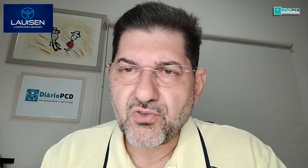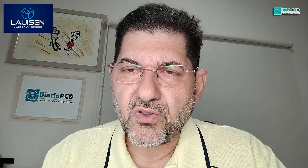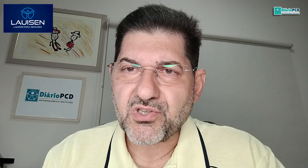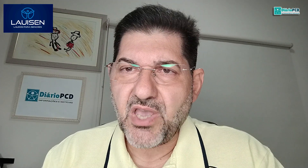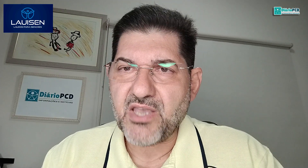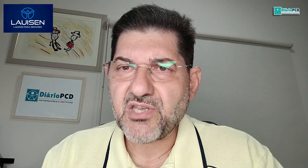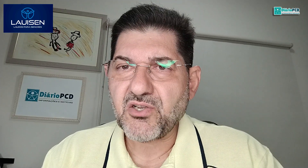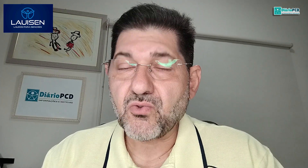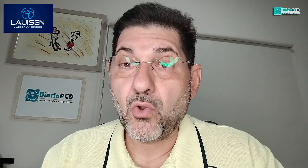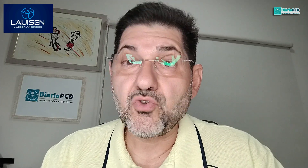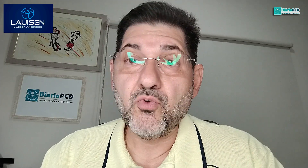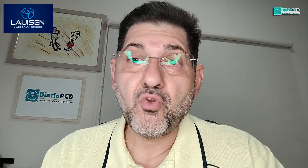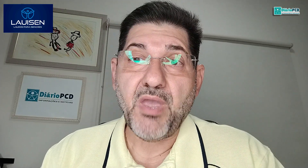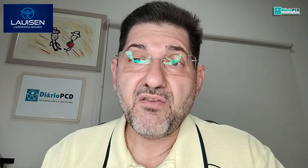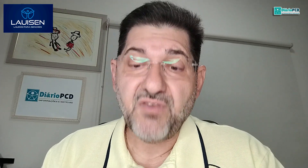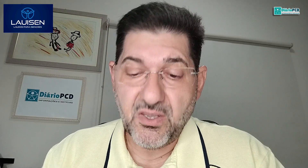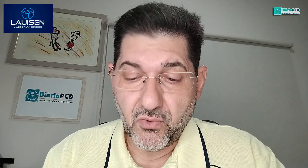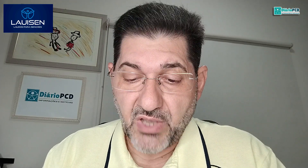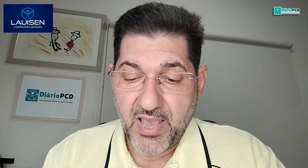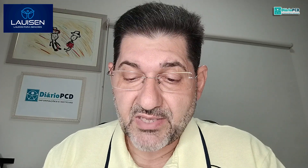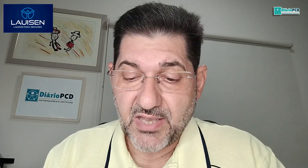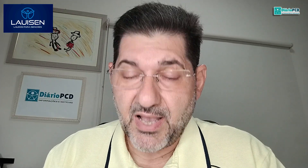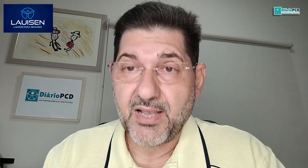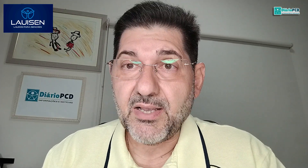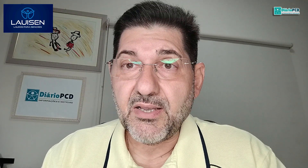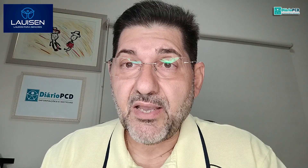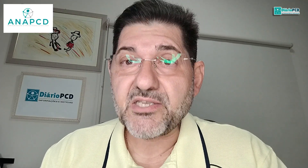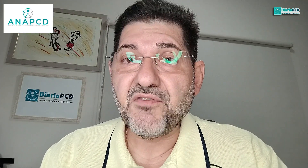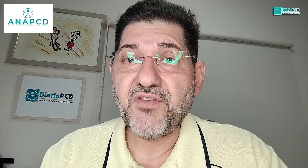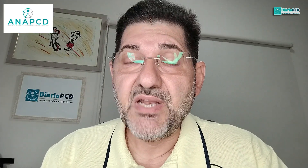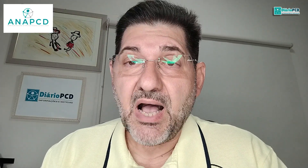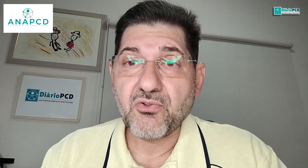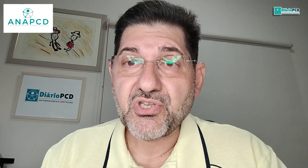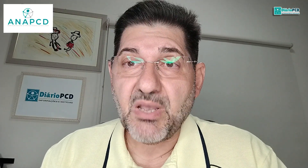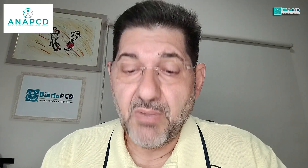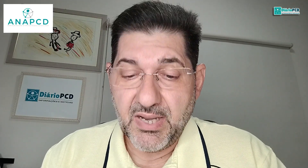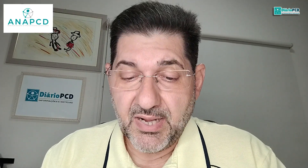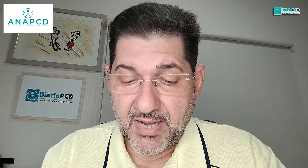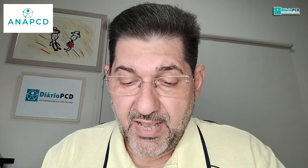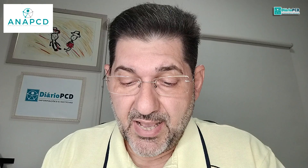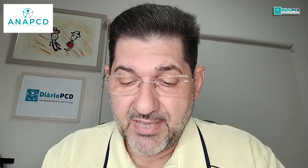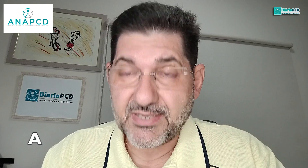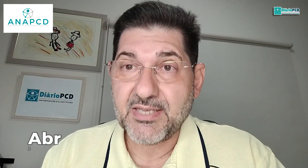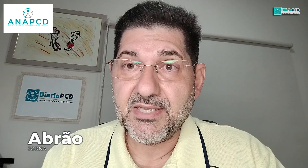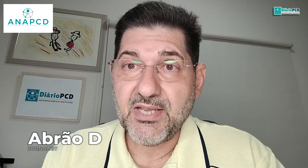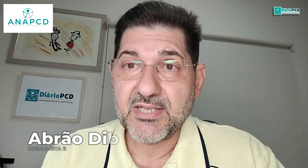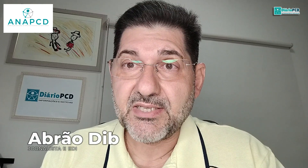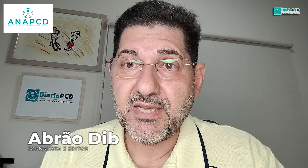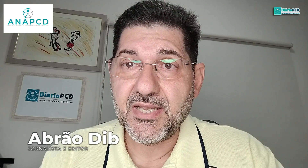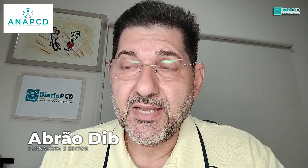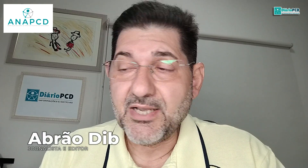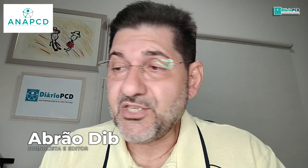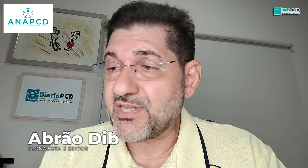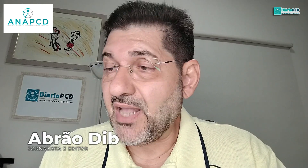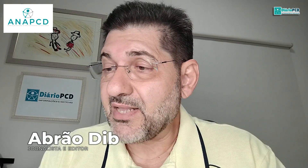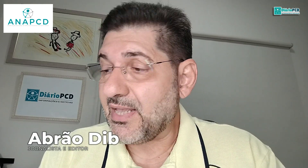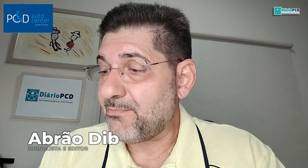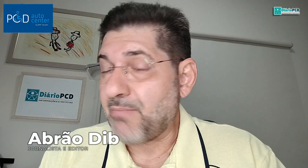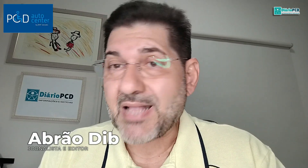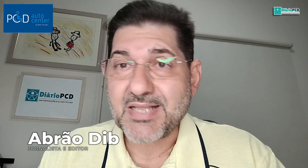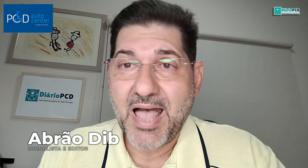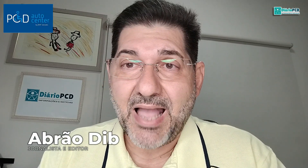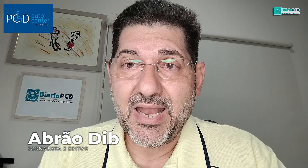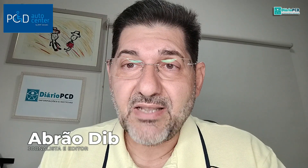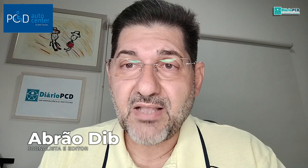Olá a todos vocês, sejam todos muito bem-vindos a esse final de semana, né? Esse dia de